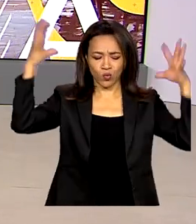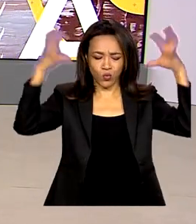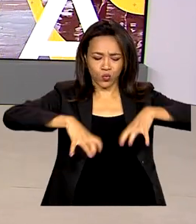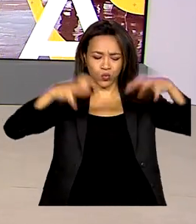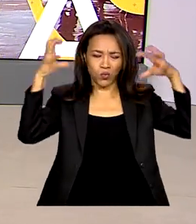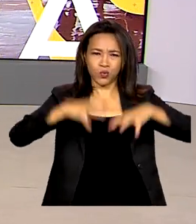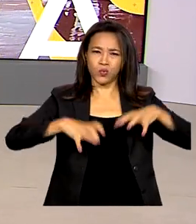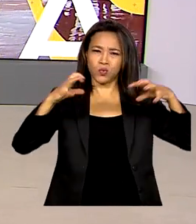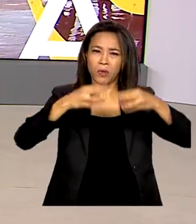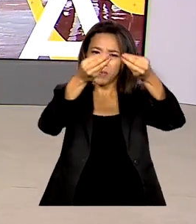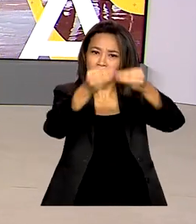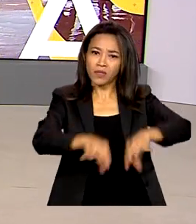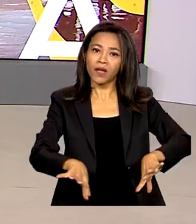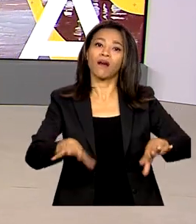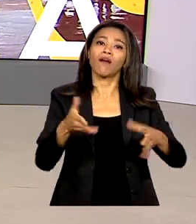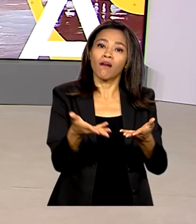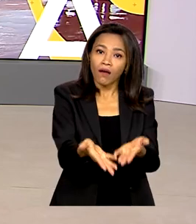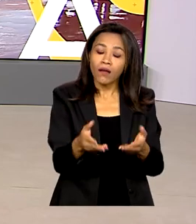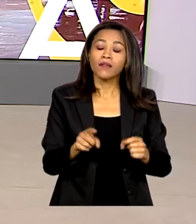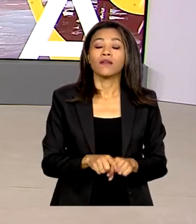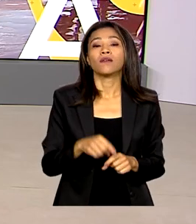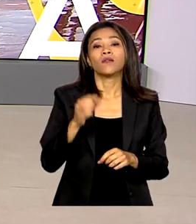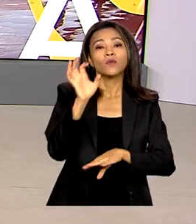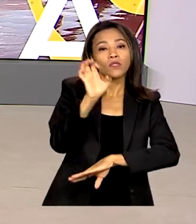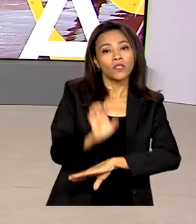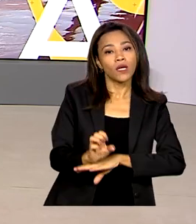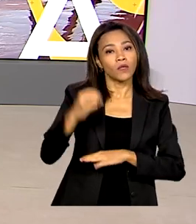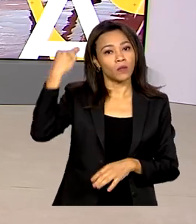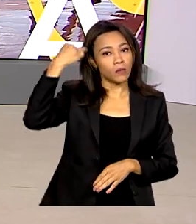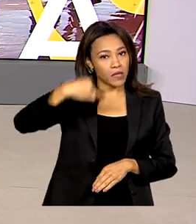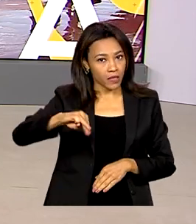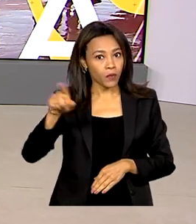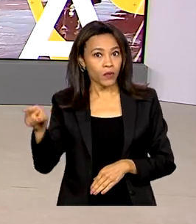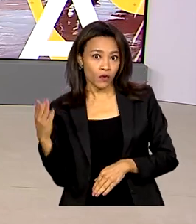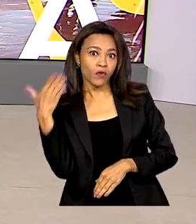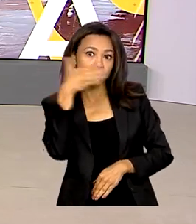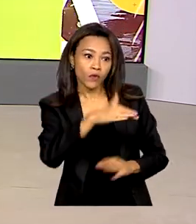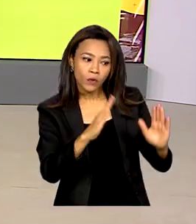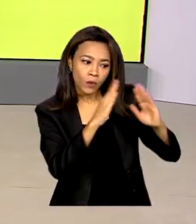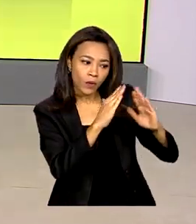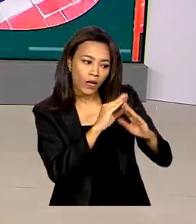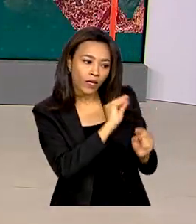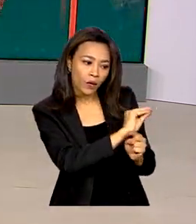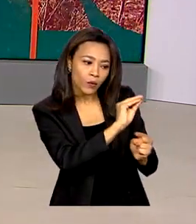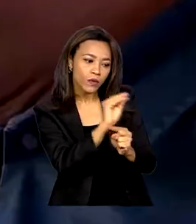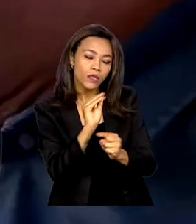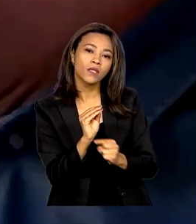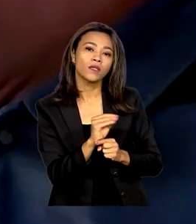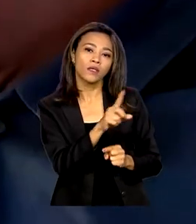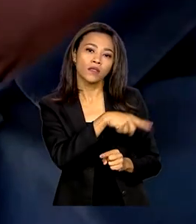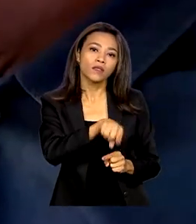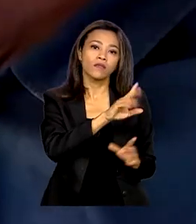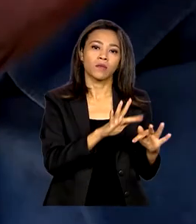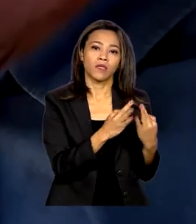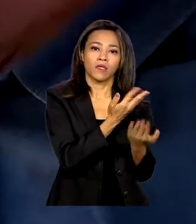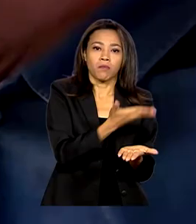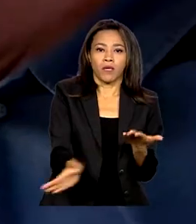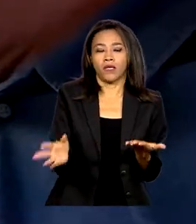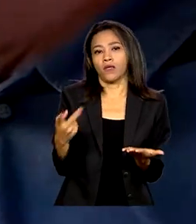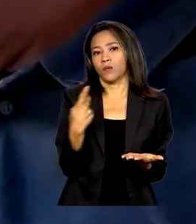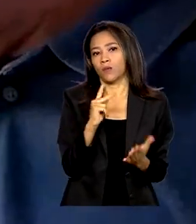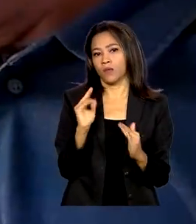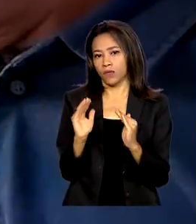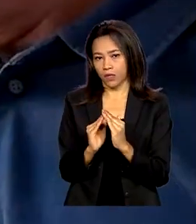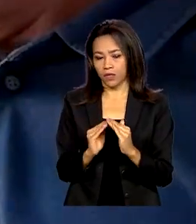região e também foi a um centro de convivência que está abrigando famílias que perderam suas casas. O presidente